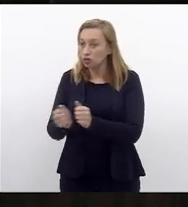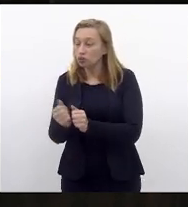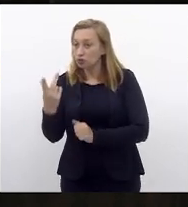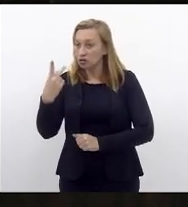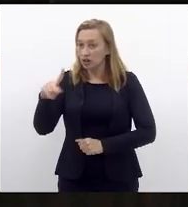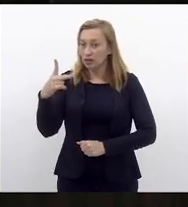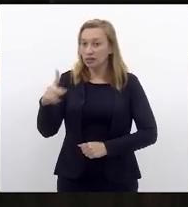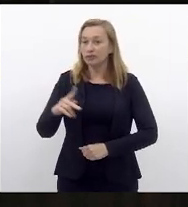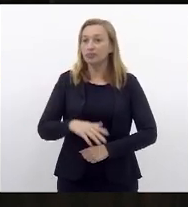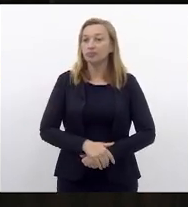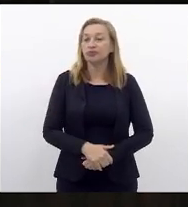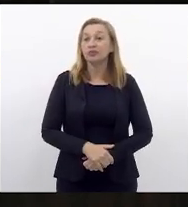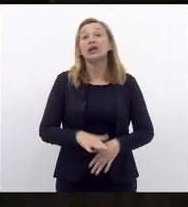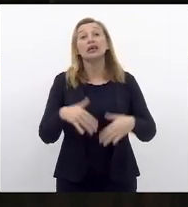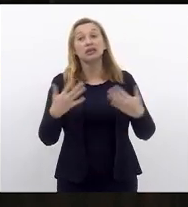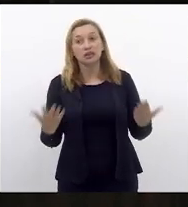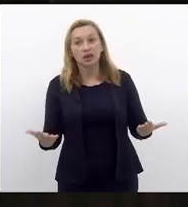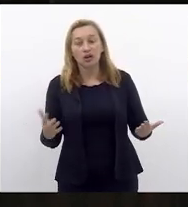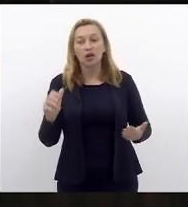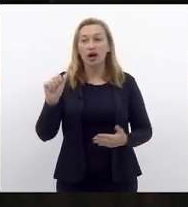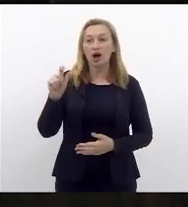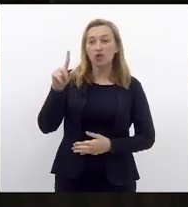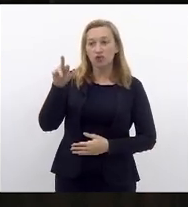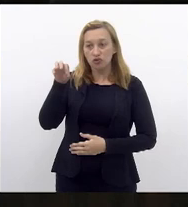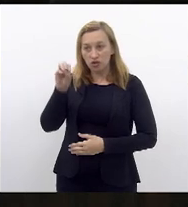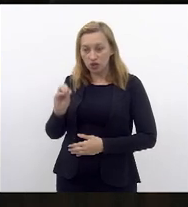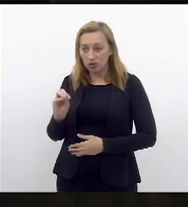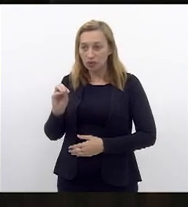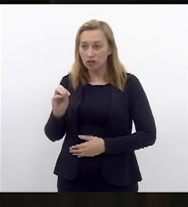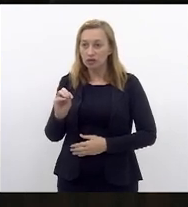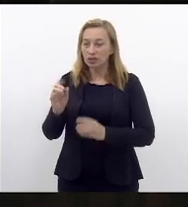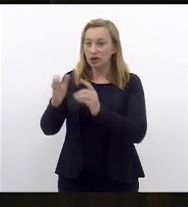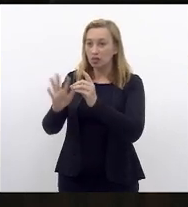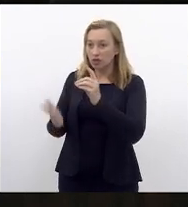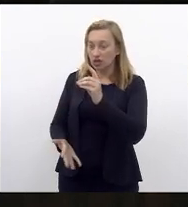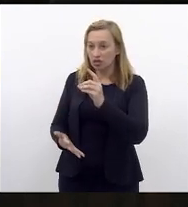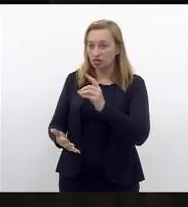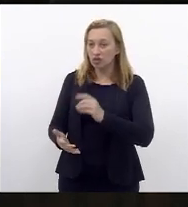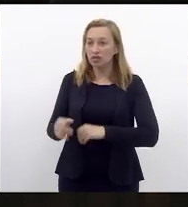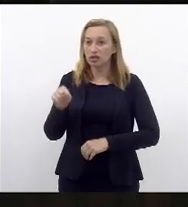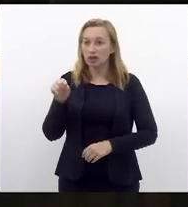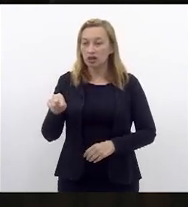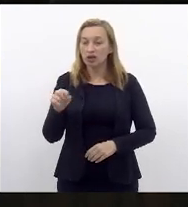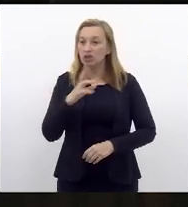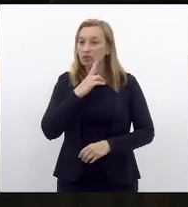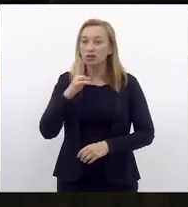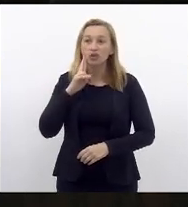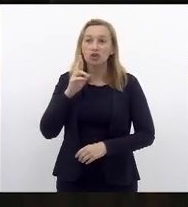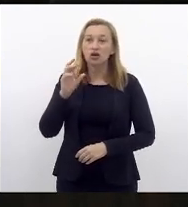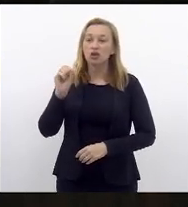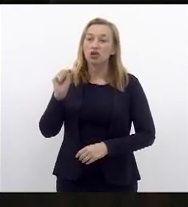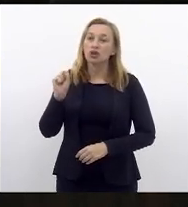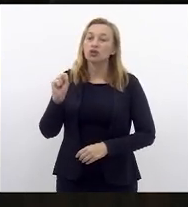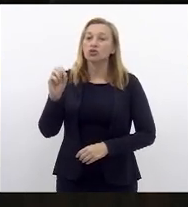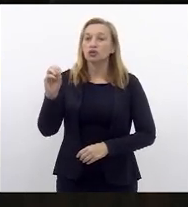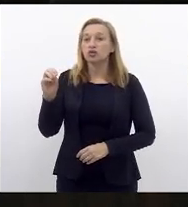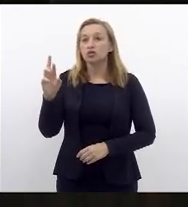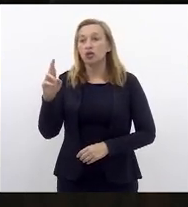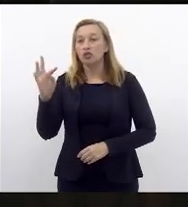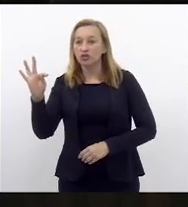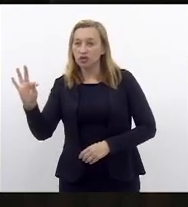proposição. Então, o Alvinho da Camélia será homenageado aqui no restaurante Soft Grill,